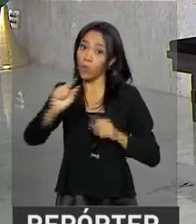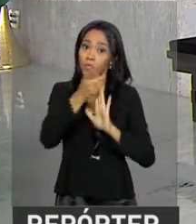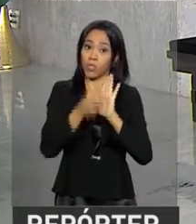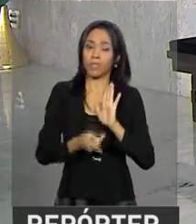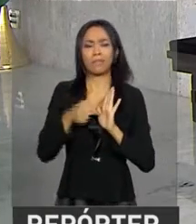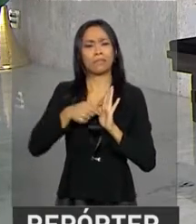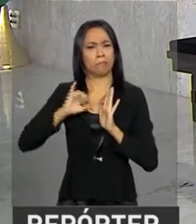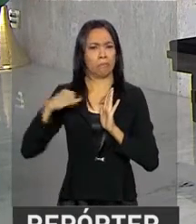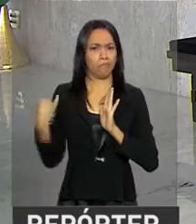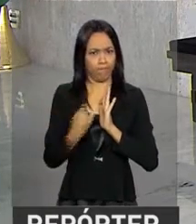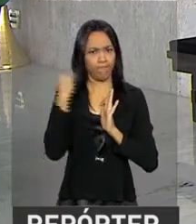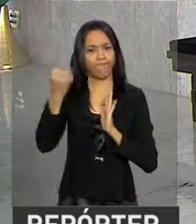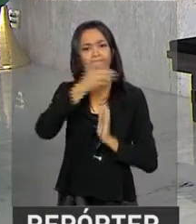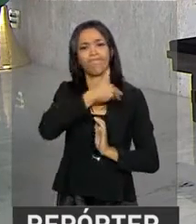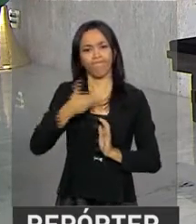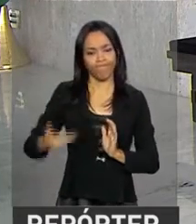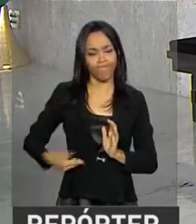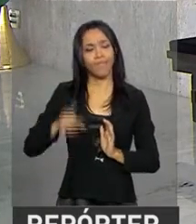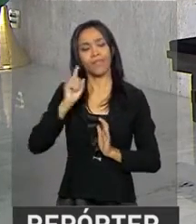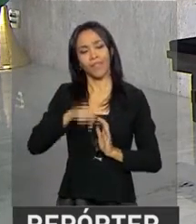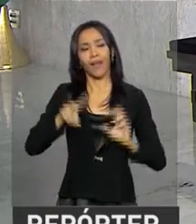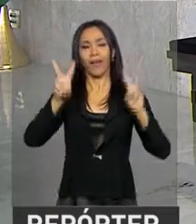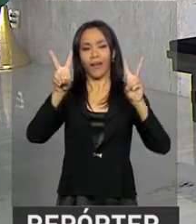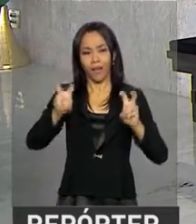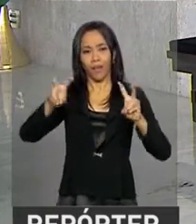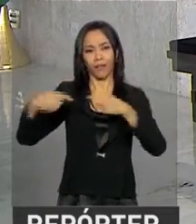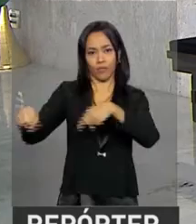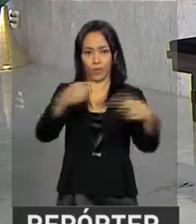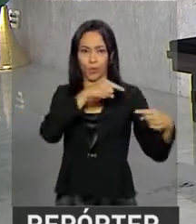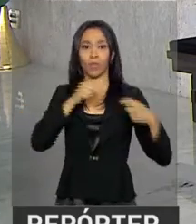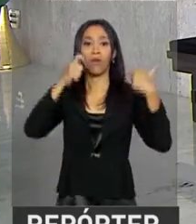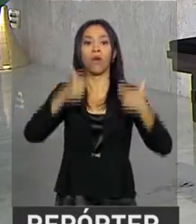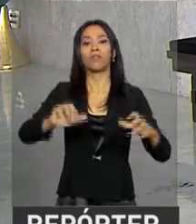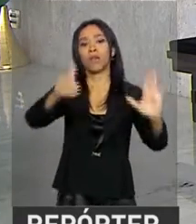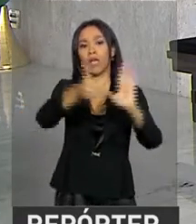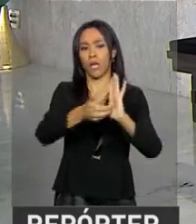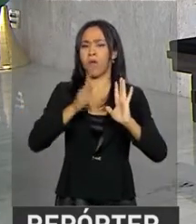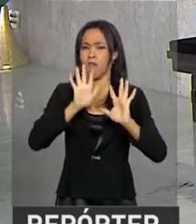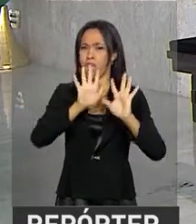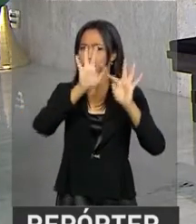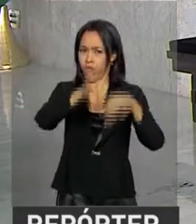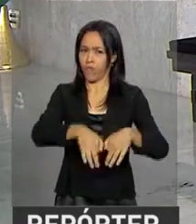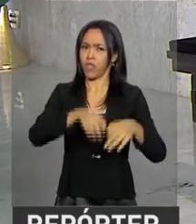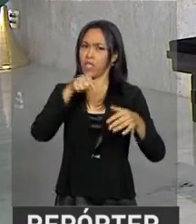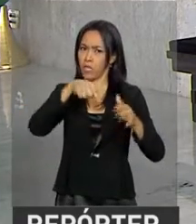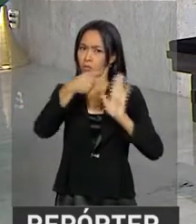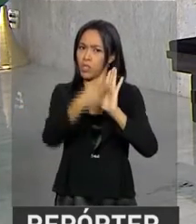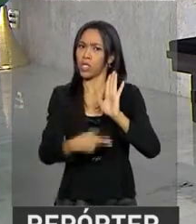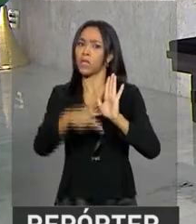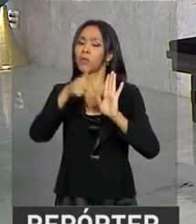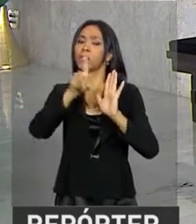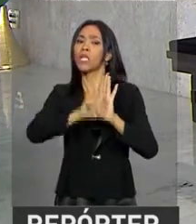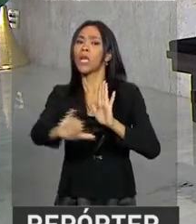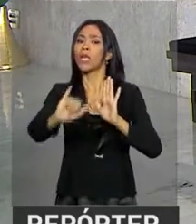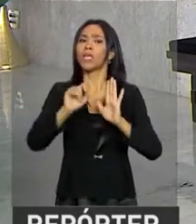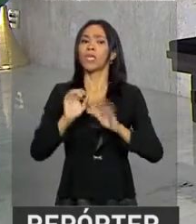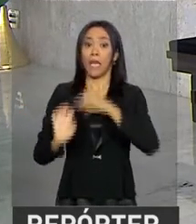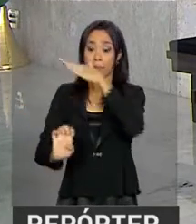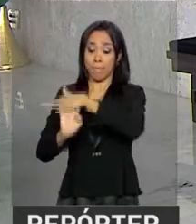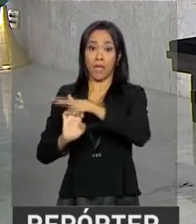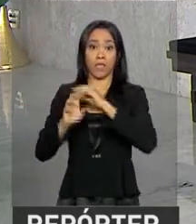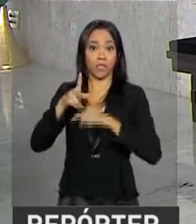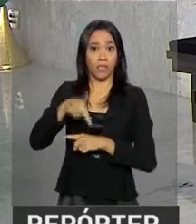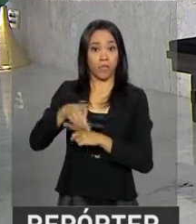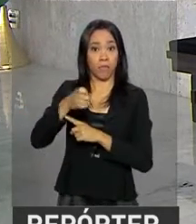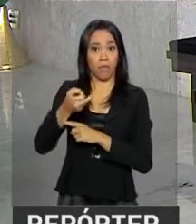pelo governo está na pauta do plenário da câmara os deputados devem concluir a votação do projeto de lei que desobriga petrobras de